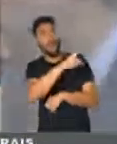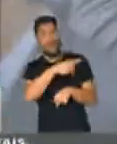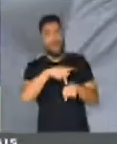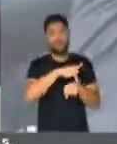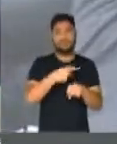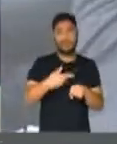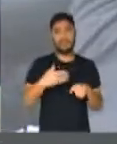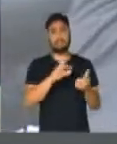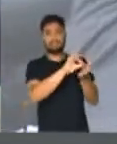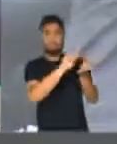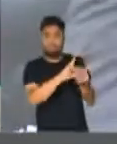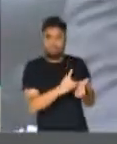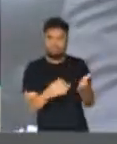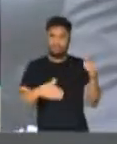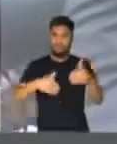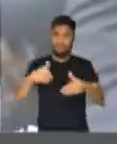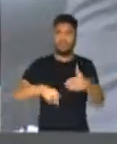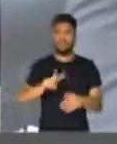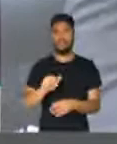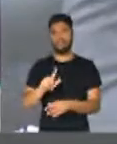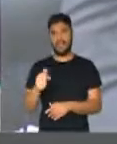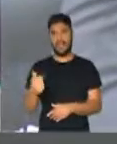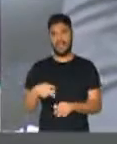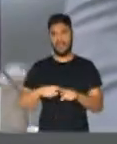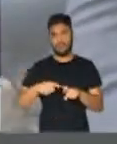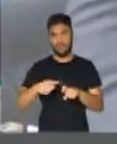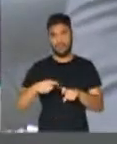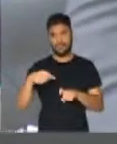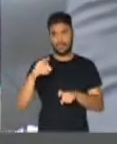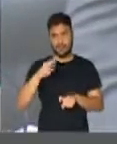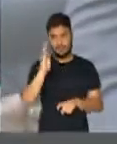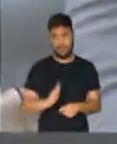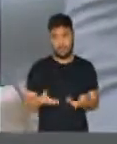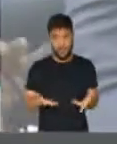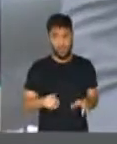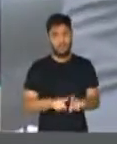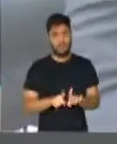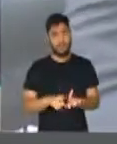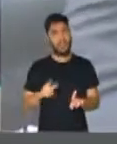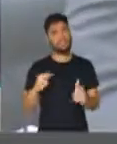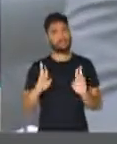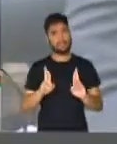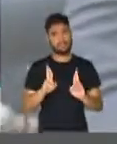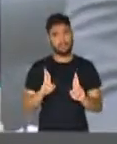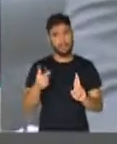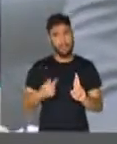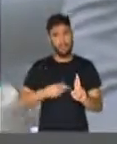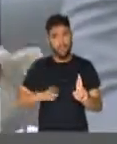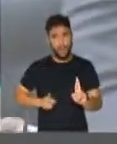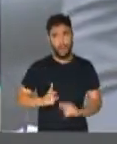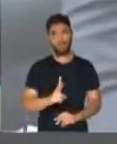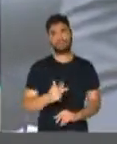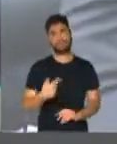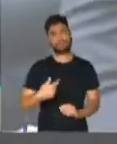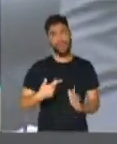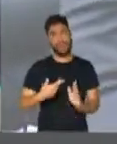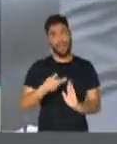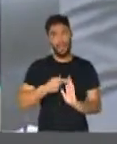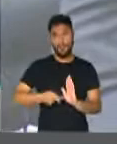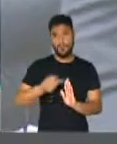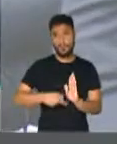se inscrever e disputar essas vagas. Condenamos isso e esperamos que seja possível manter